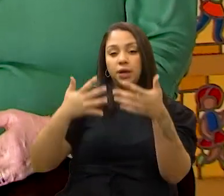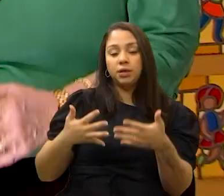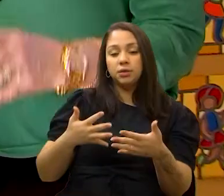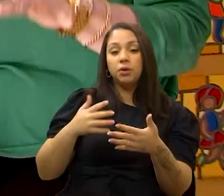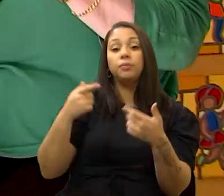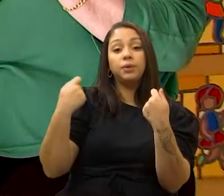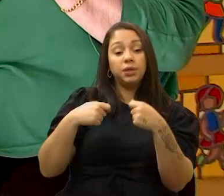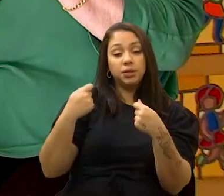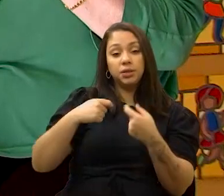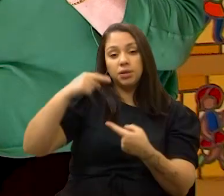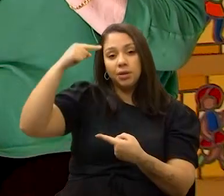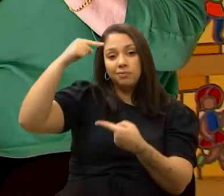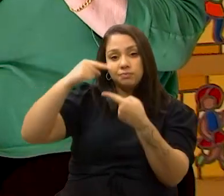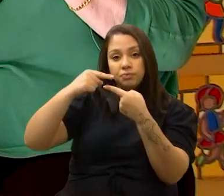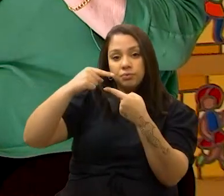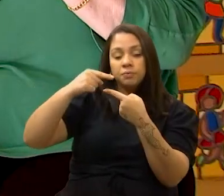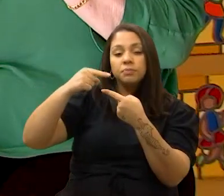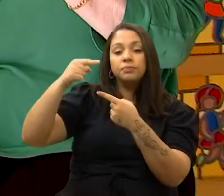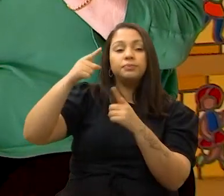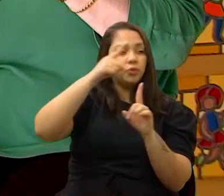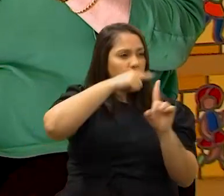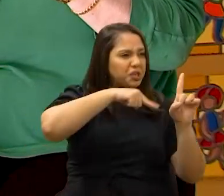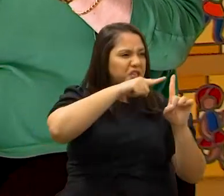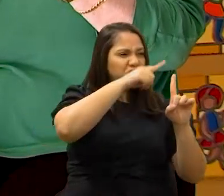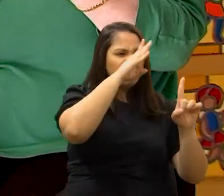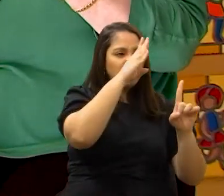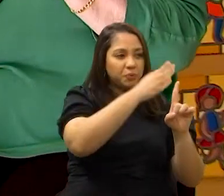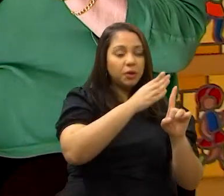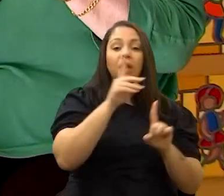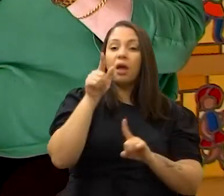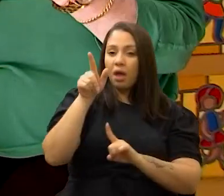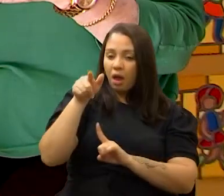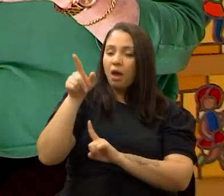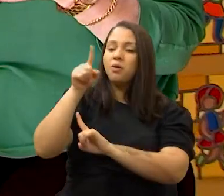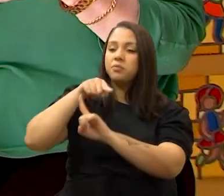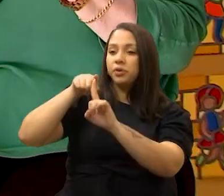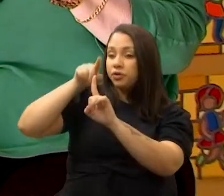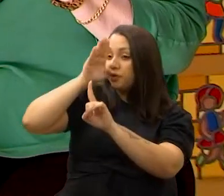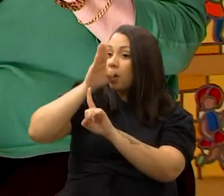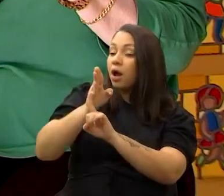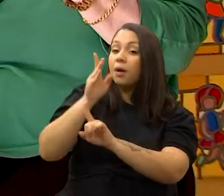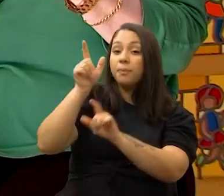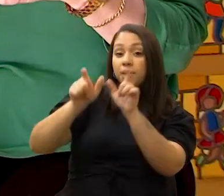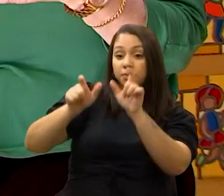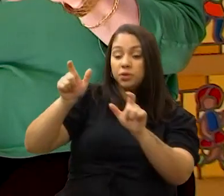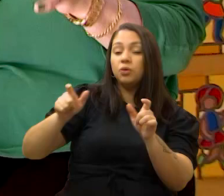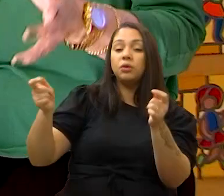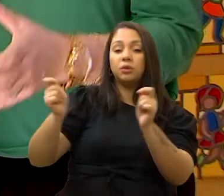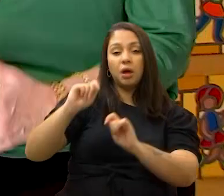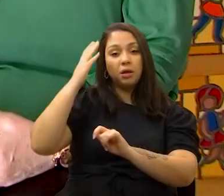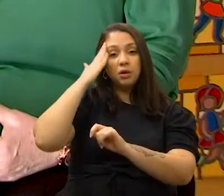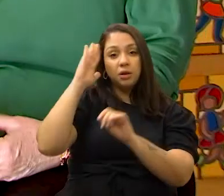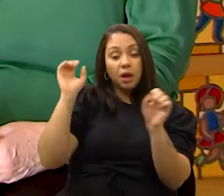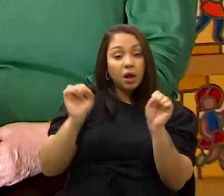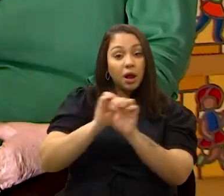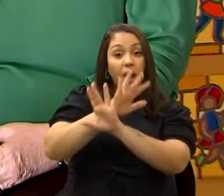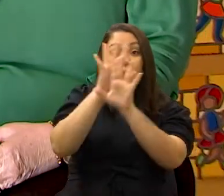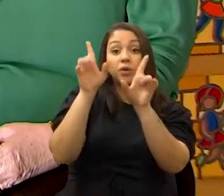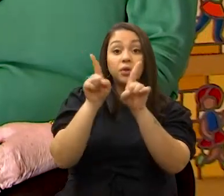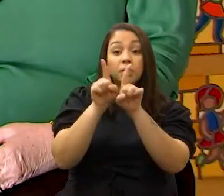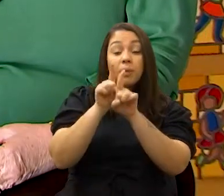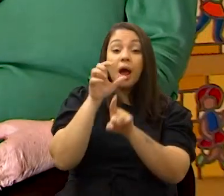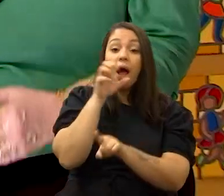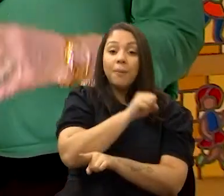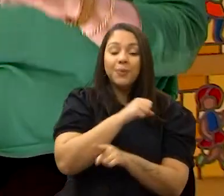A explicação tem que ser sucinta, Bem objetiva, né? Objetiva para que as pessoas possam entender